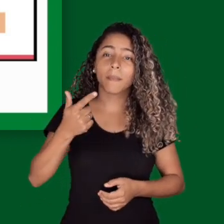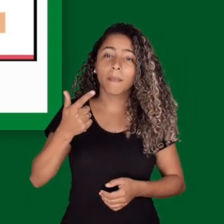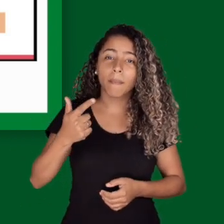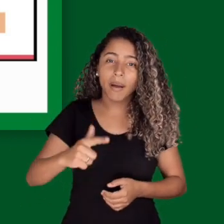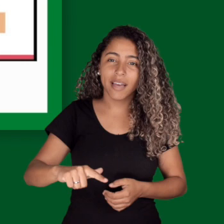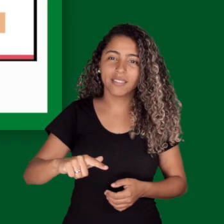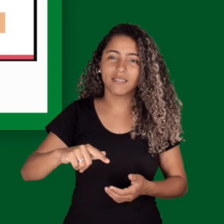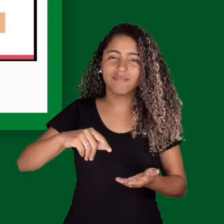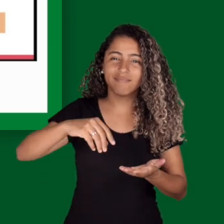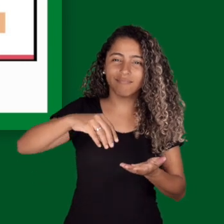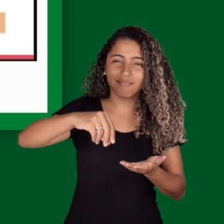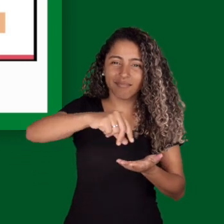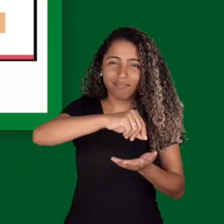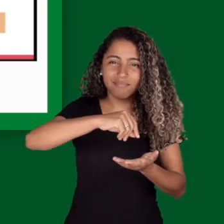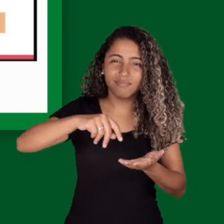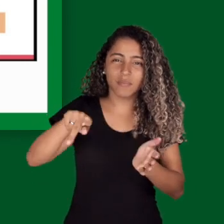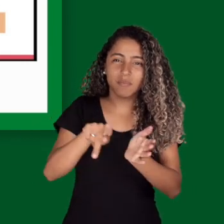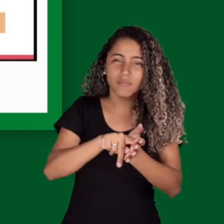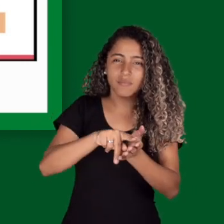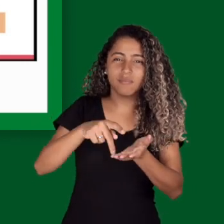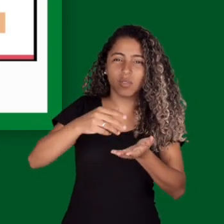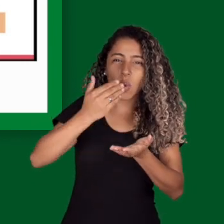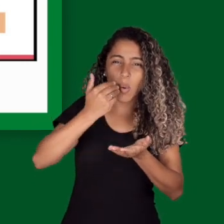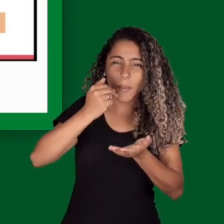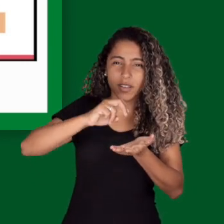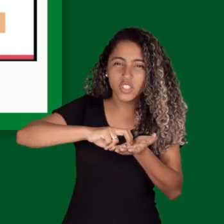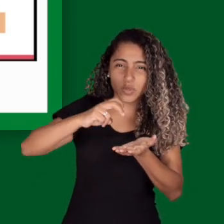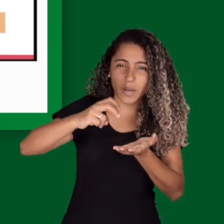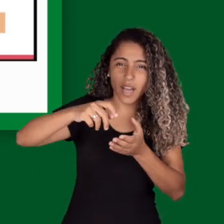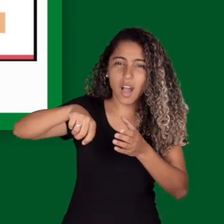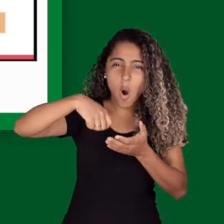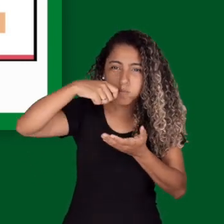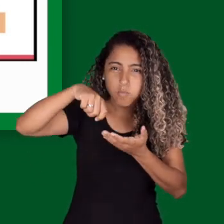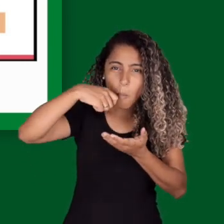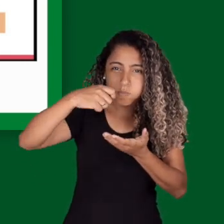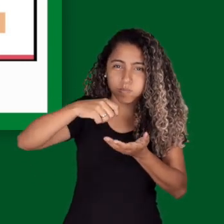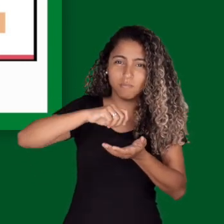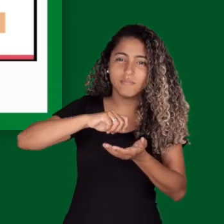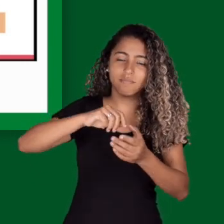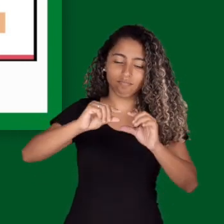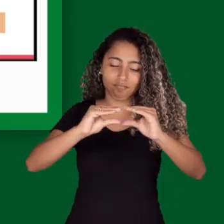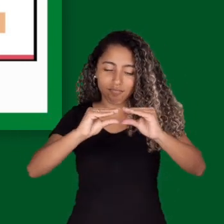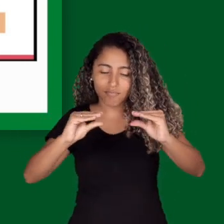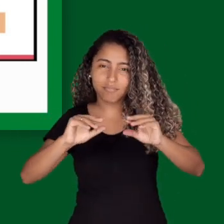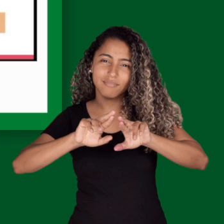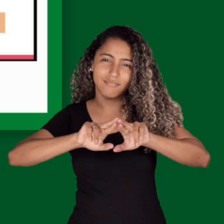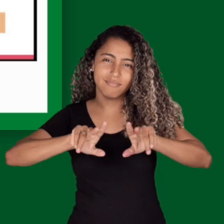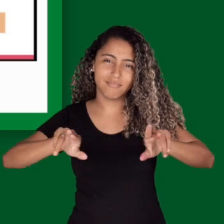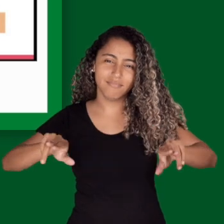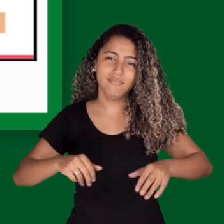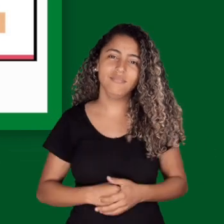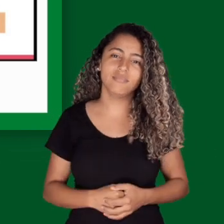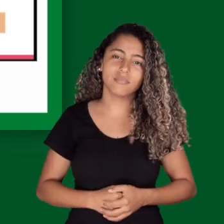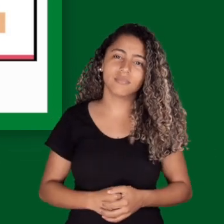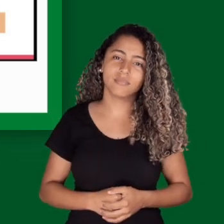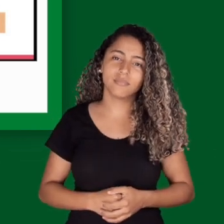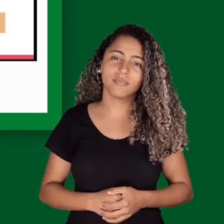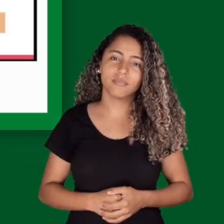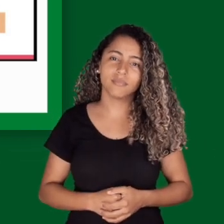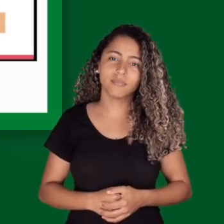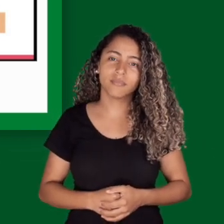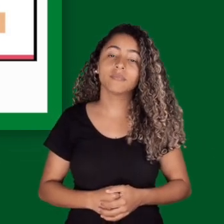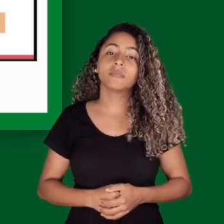incluímos aqui os cereais matinais e as barras de cereais. Os alimentos ultraprocessados, eles são alimentos de